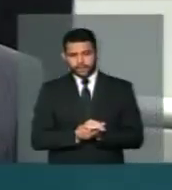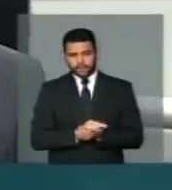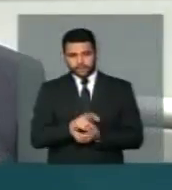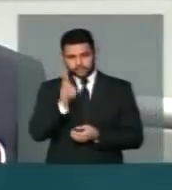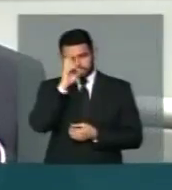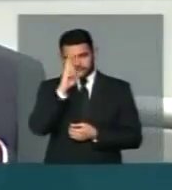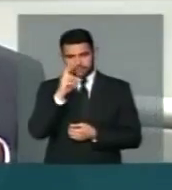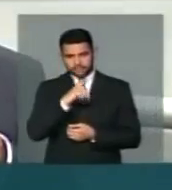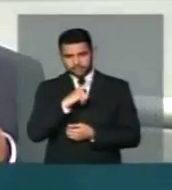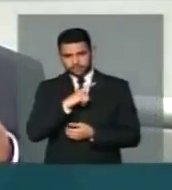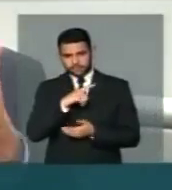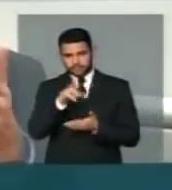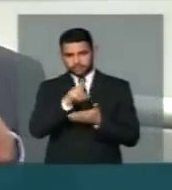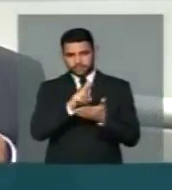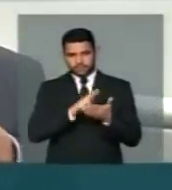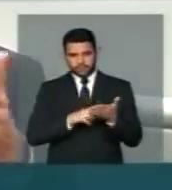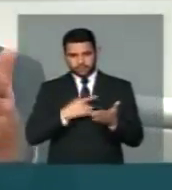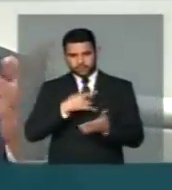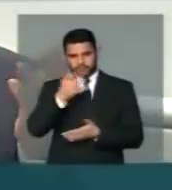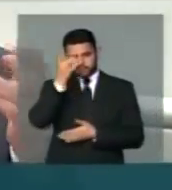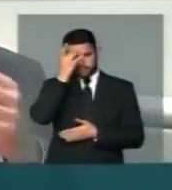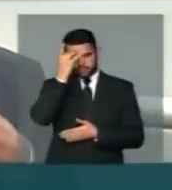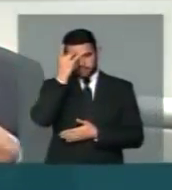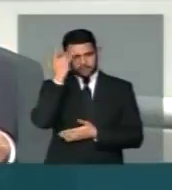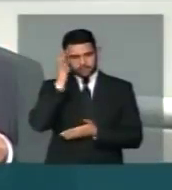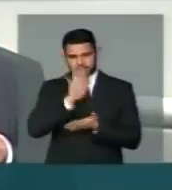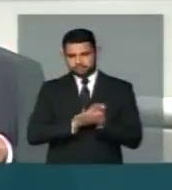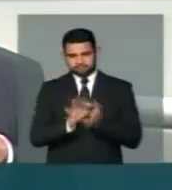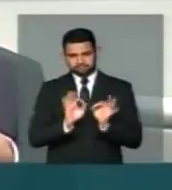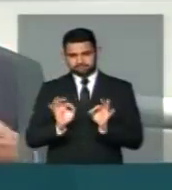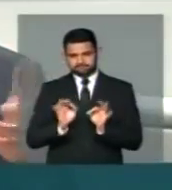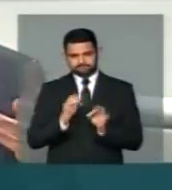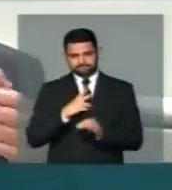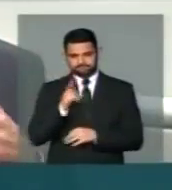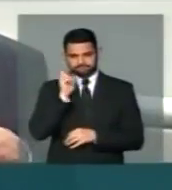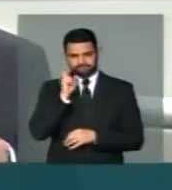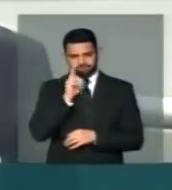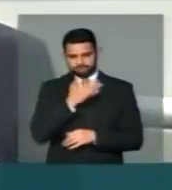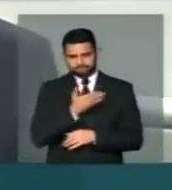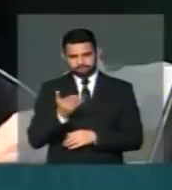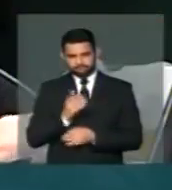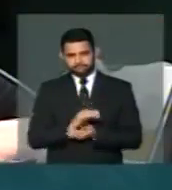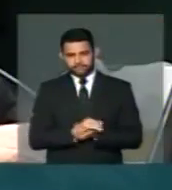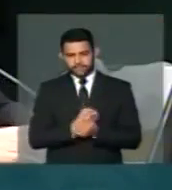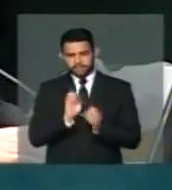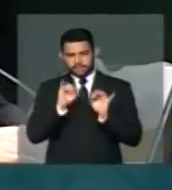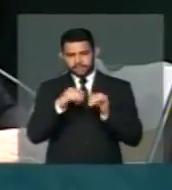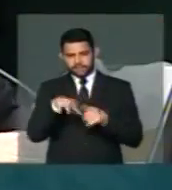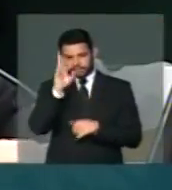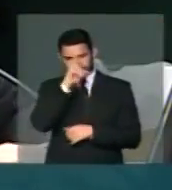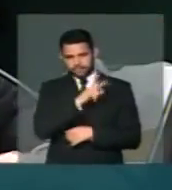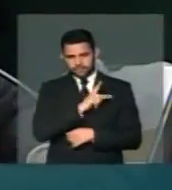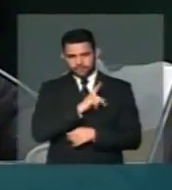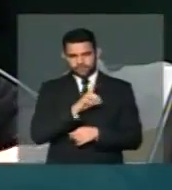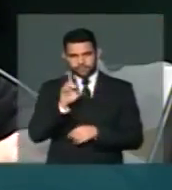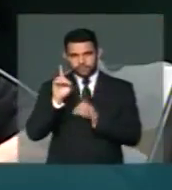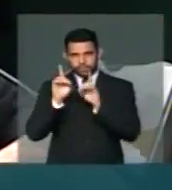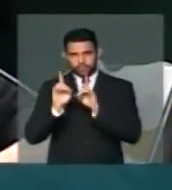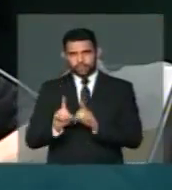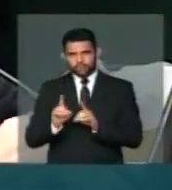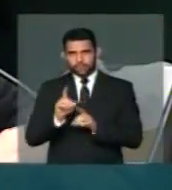Excelência, isso consta do relatório. Agora, de cabeça aqui, eu não lembro. Perfeito. Só para encerrar, senhor presidente, os diretores da